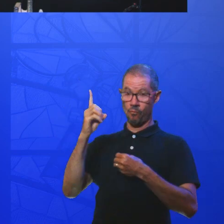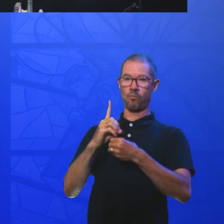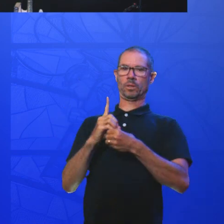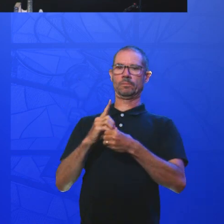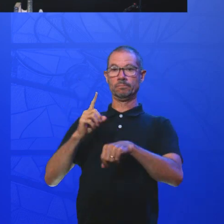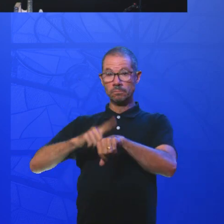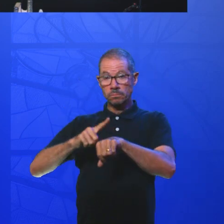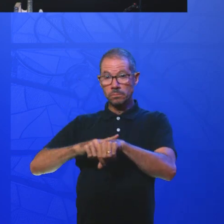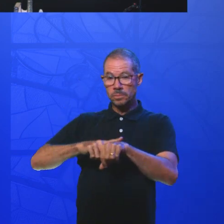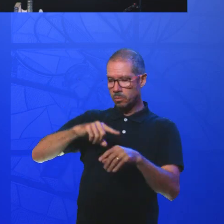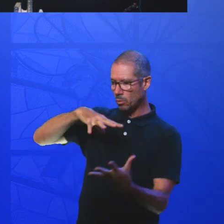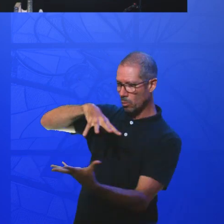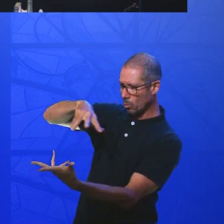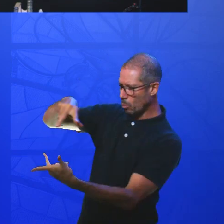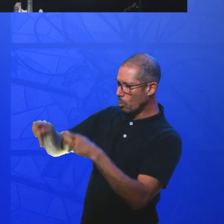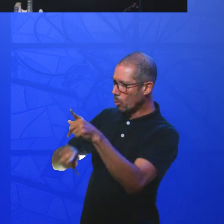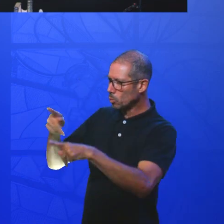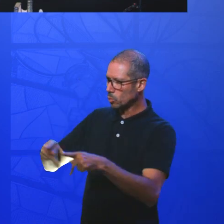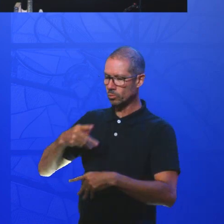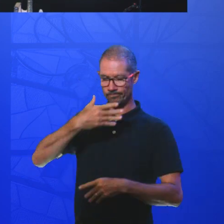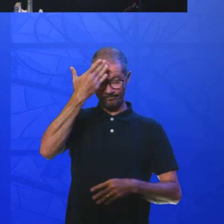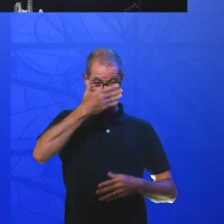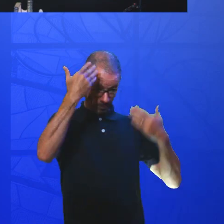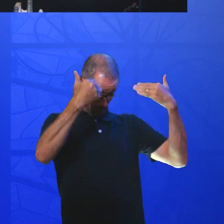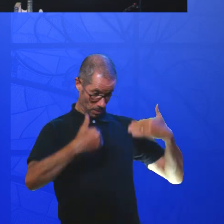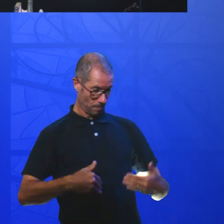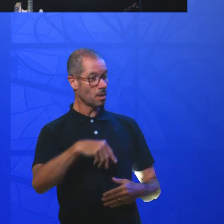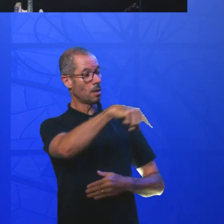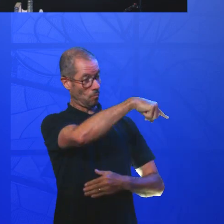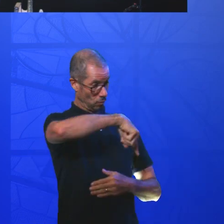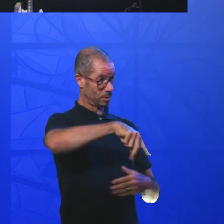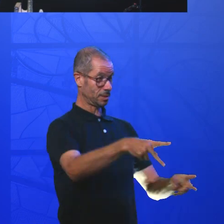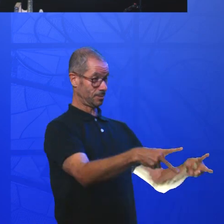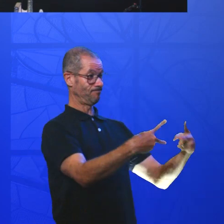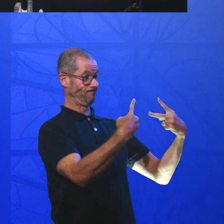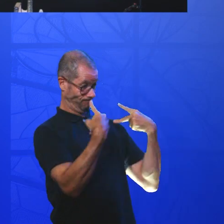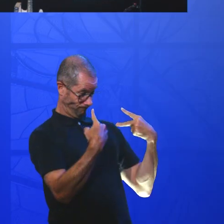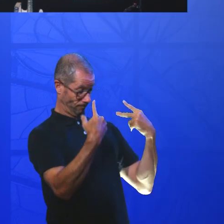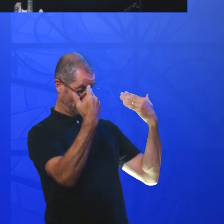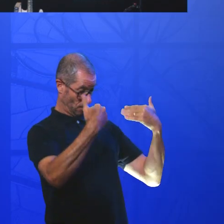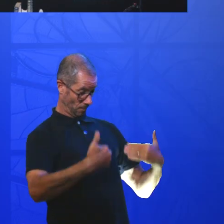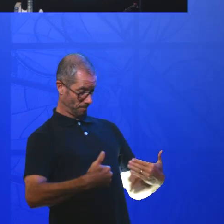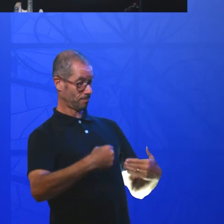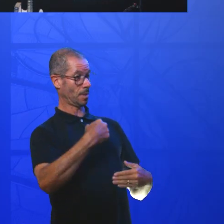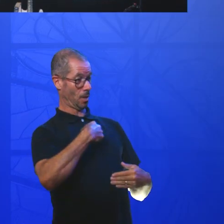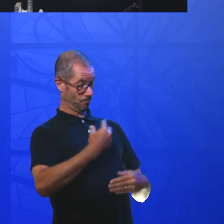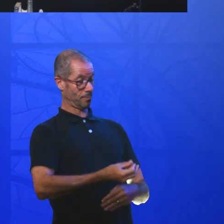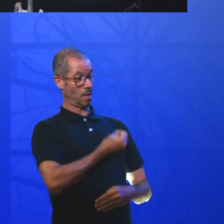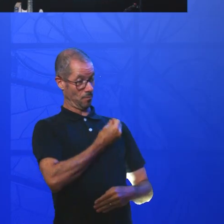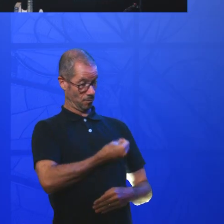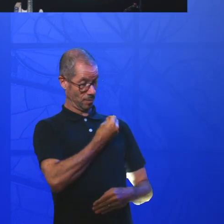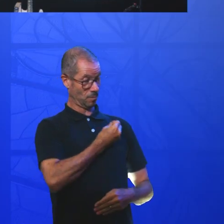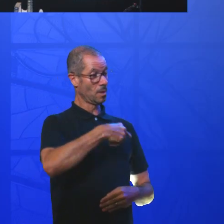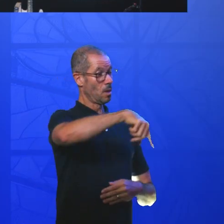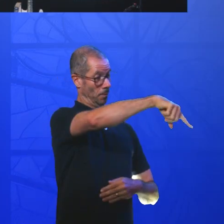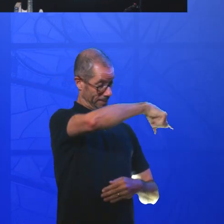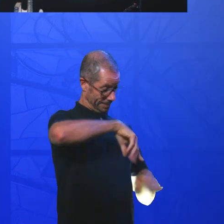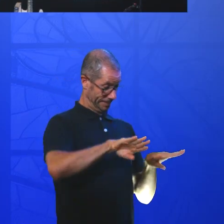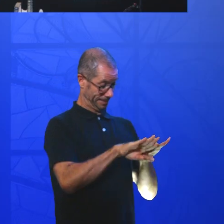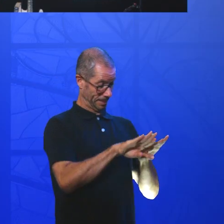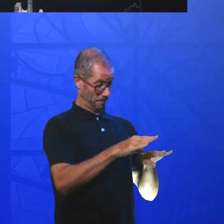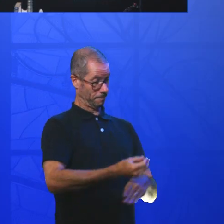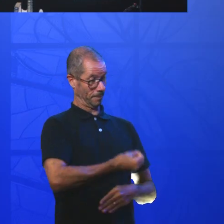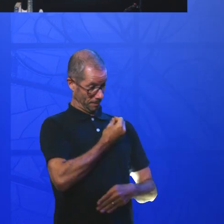pouco tempo o mundo já não me verá mais. Vocês, porém, me verão, porque eu vivo, vocês também